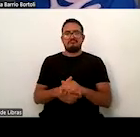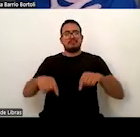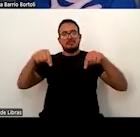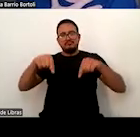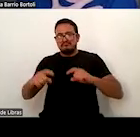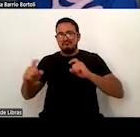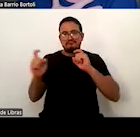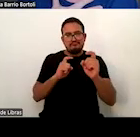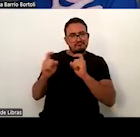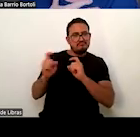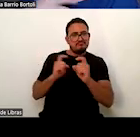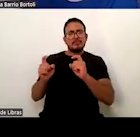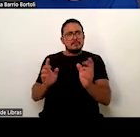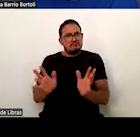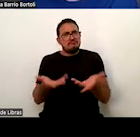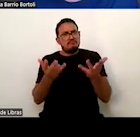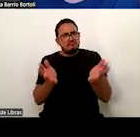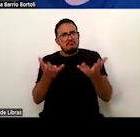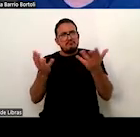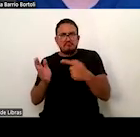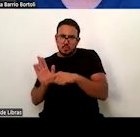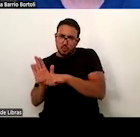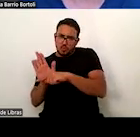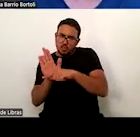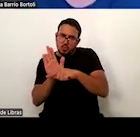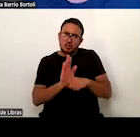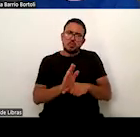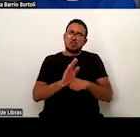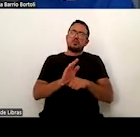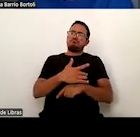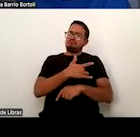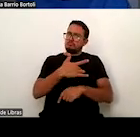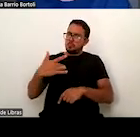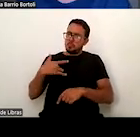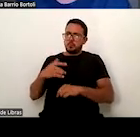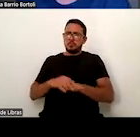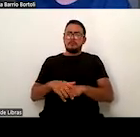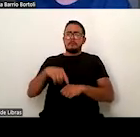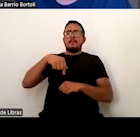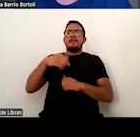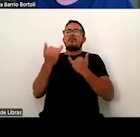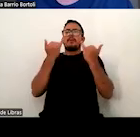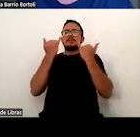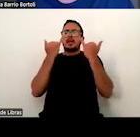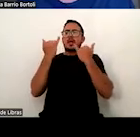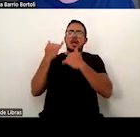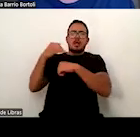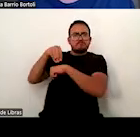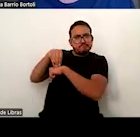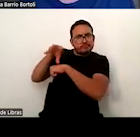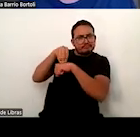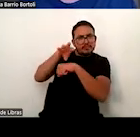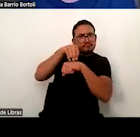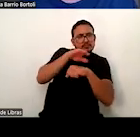saúde, tentando passar algumas informações para que vocês consigam adotá-las no dia a dia para